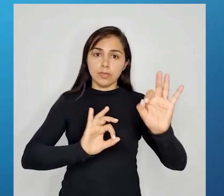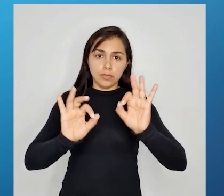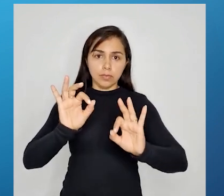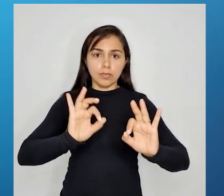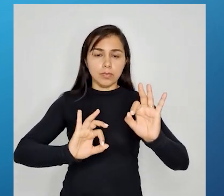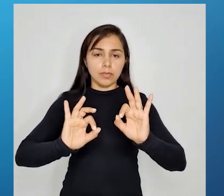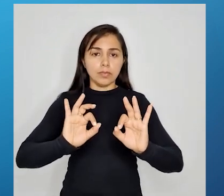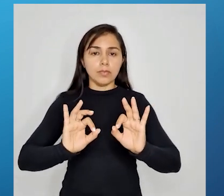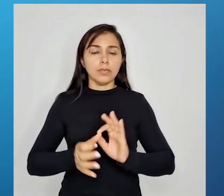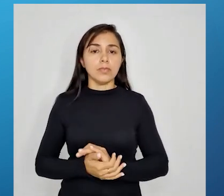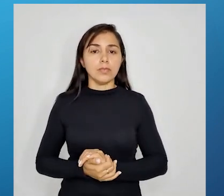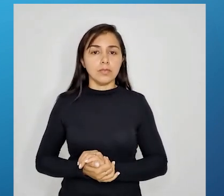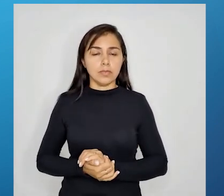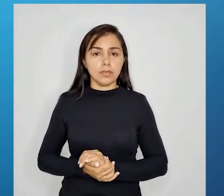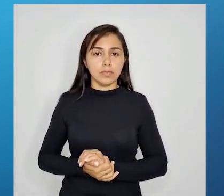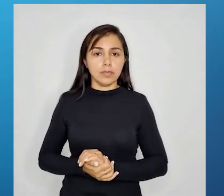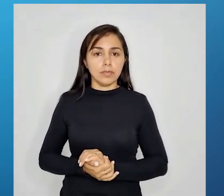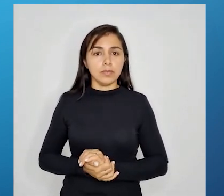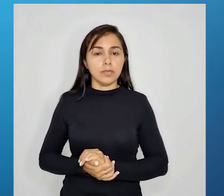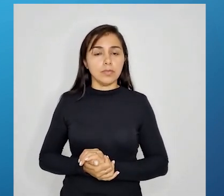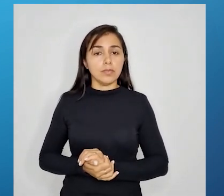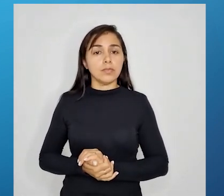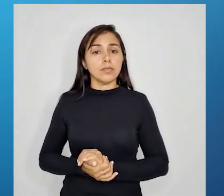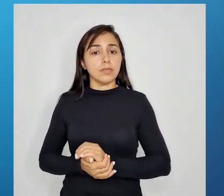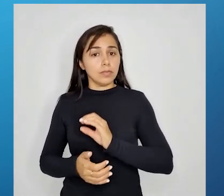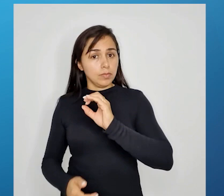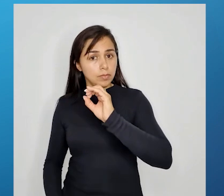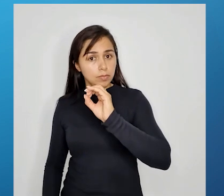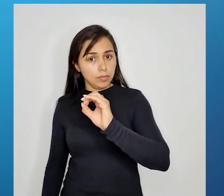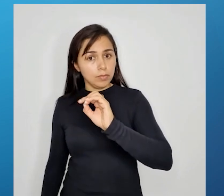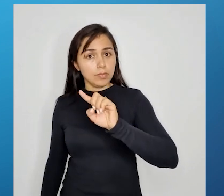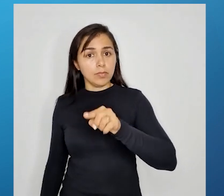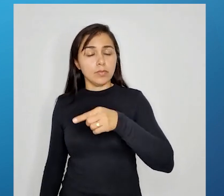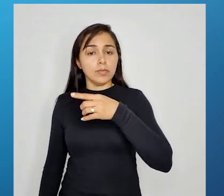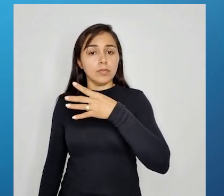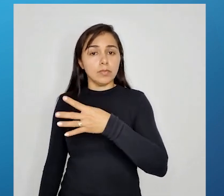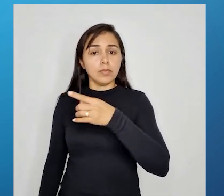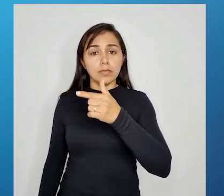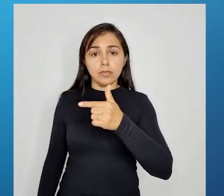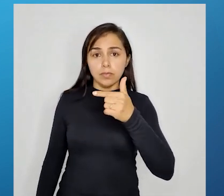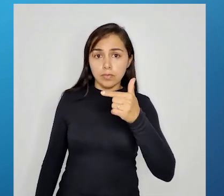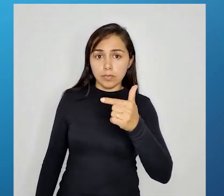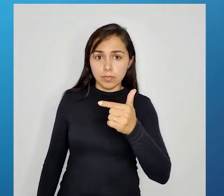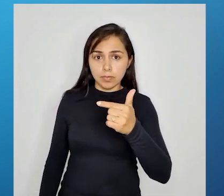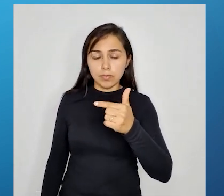por x, né? Vamos reorganizar aqui esse espaço. Então, vou colocar aqui